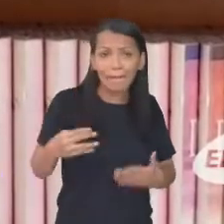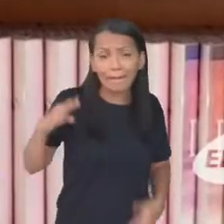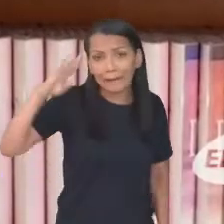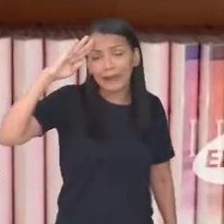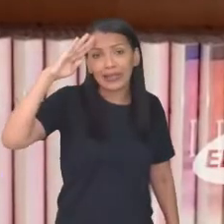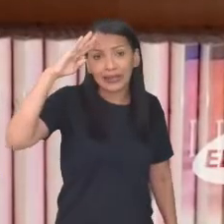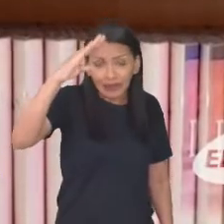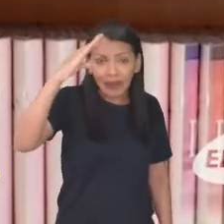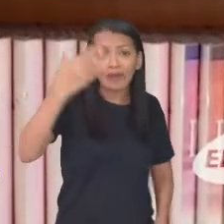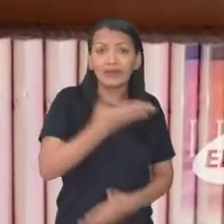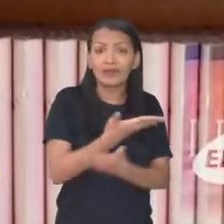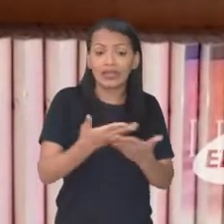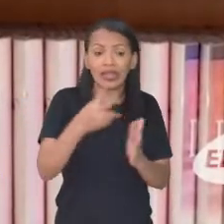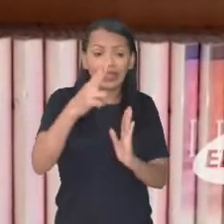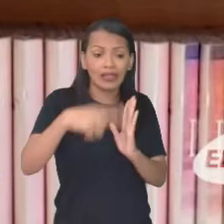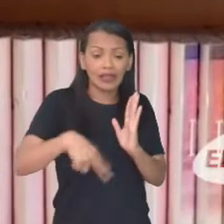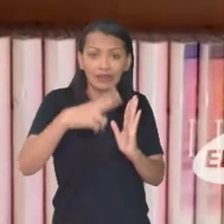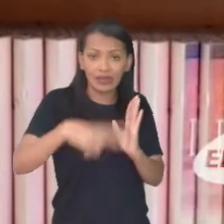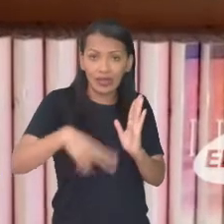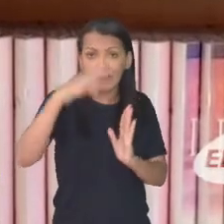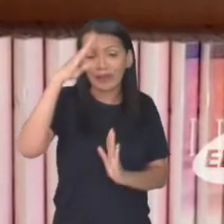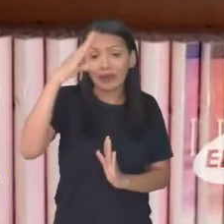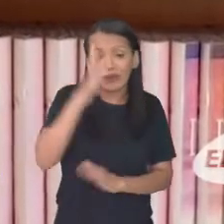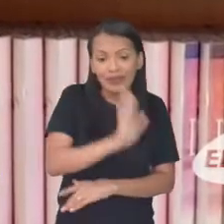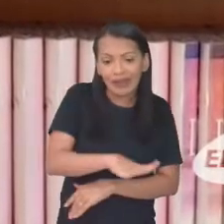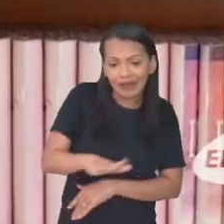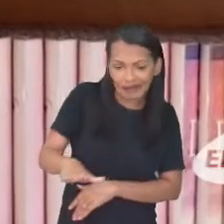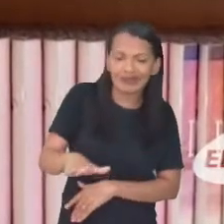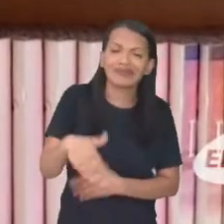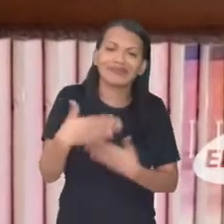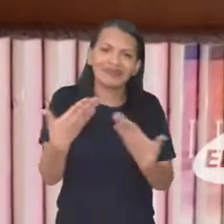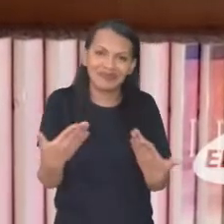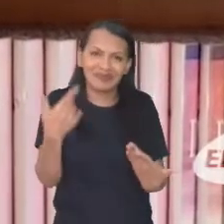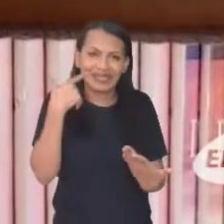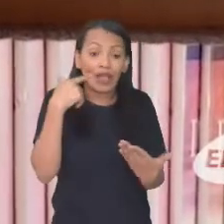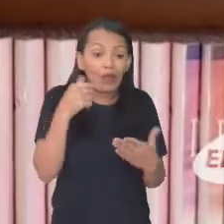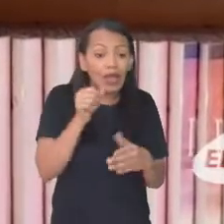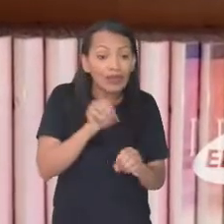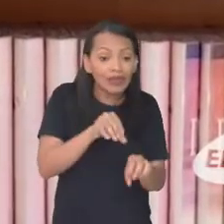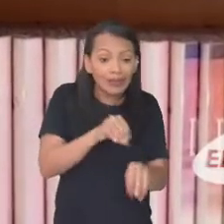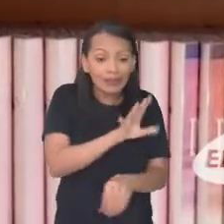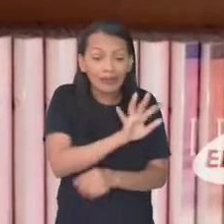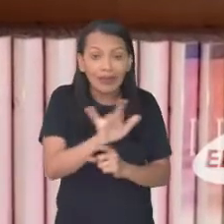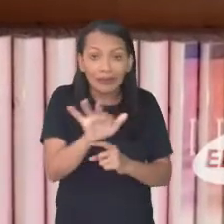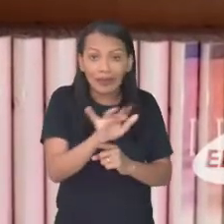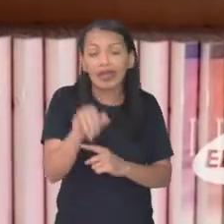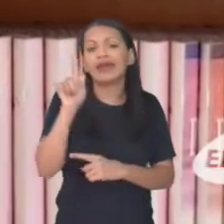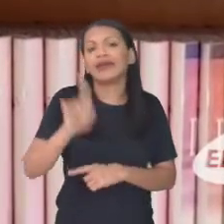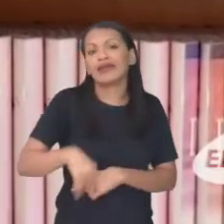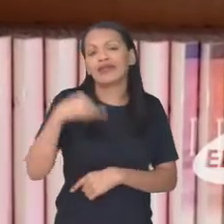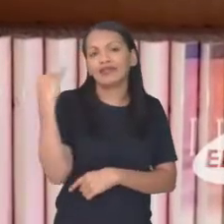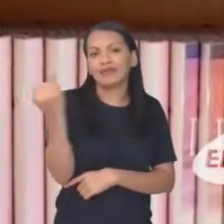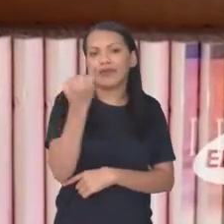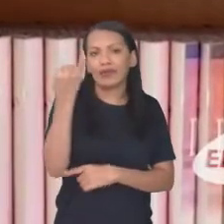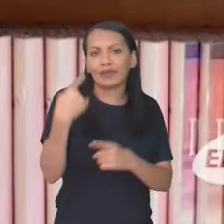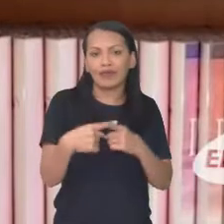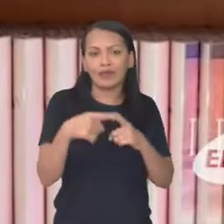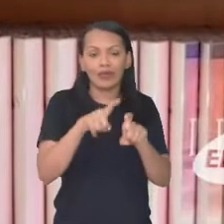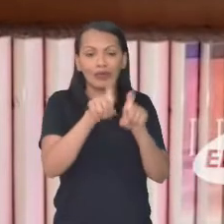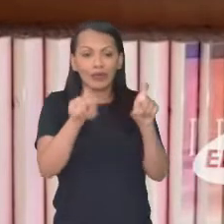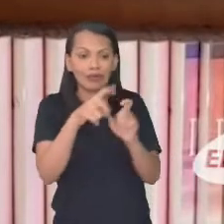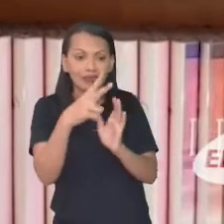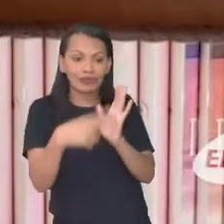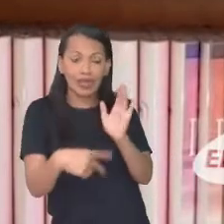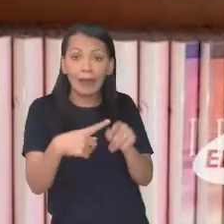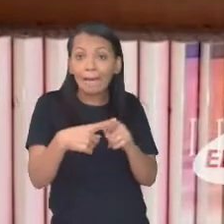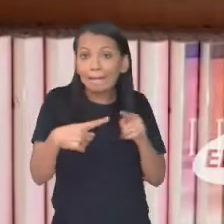Principalmente na leitura, principalmente das crianças, né? A alfabetização é muito importante, porque o computador ele lê, o celular ele lê, mas às